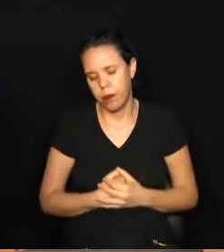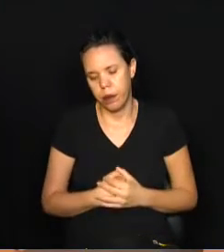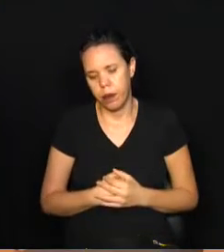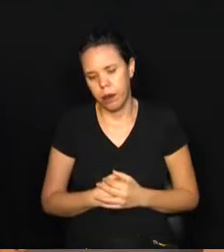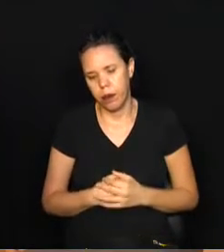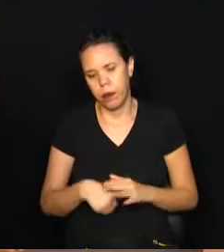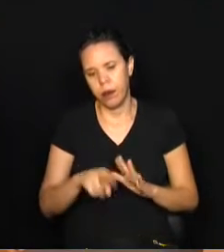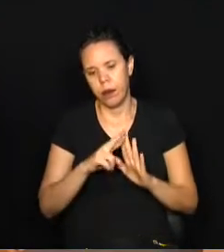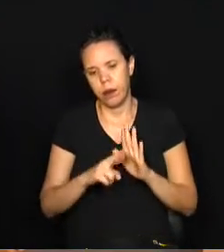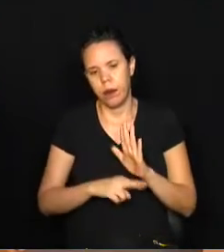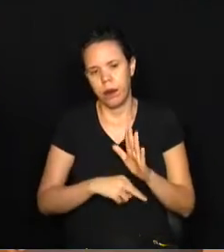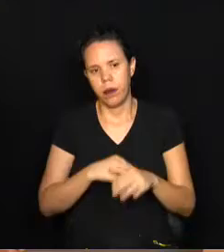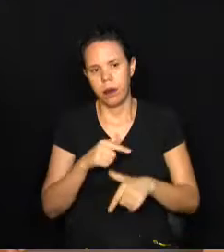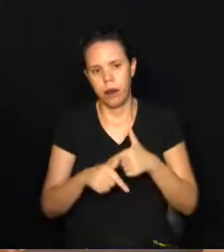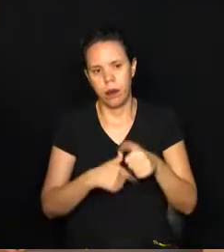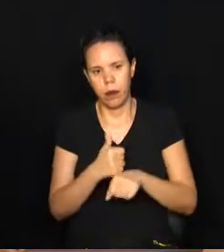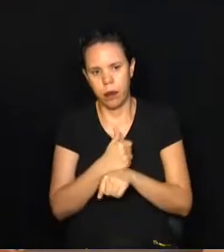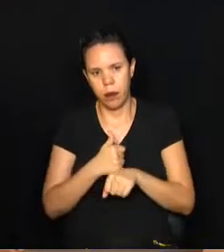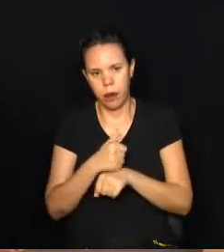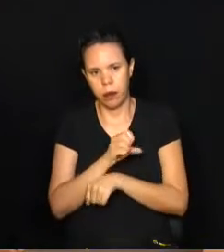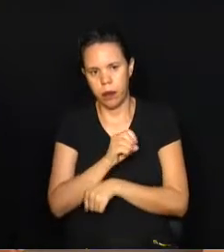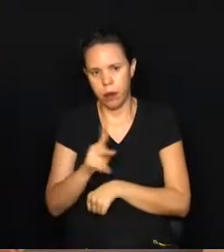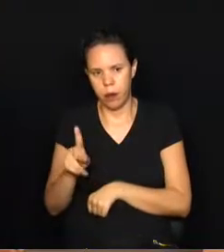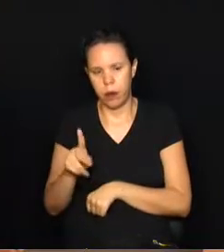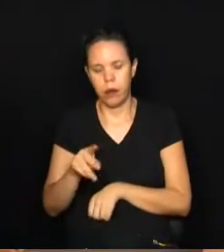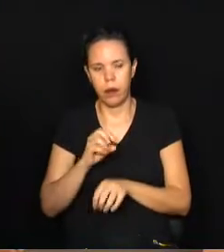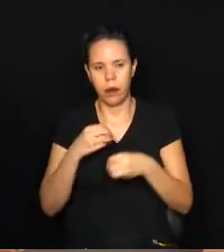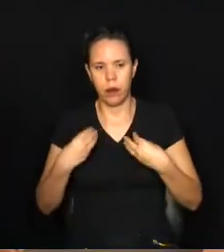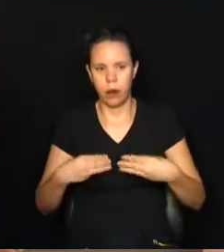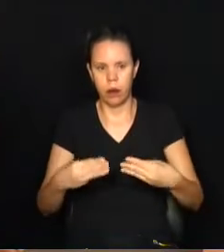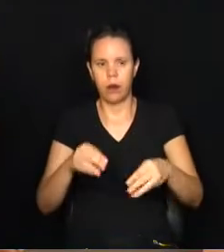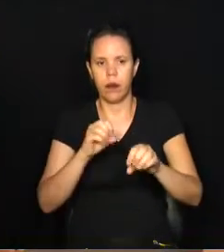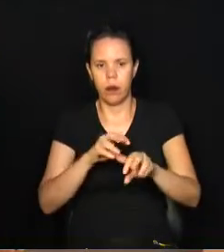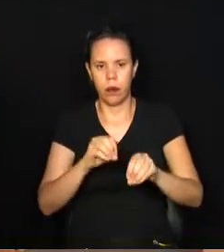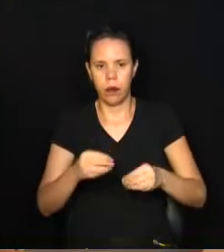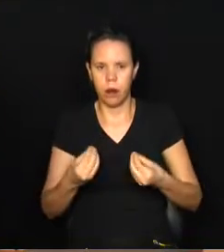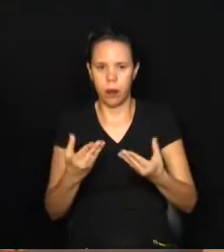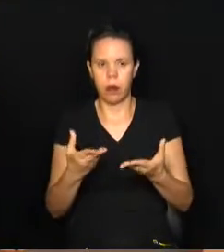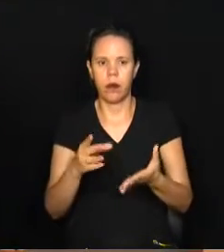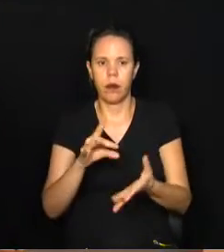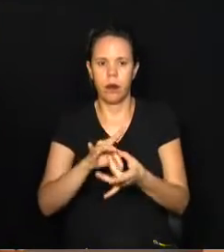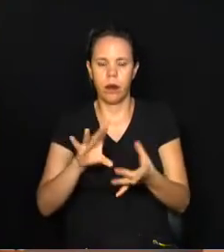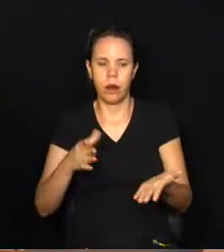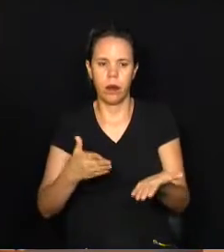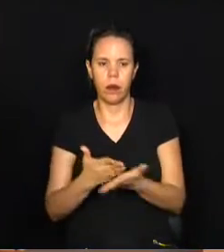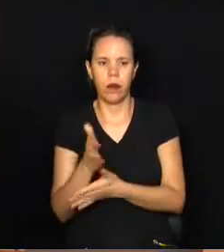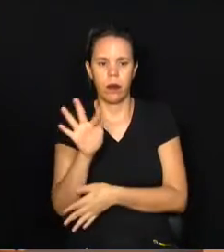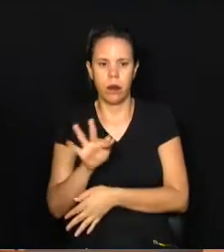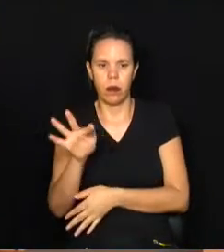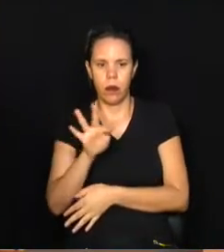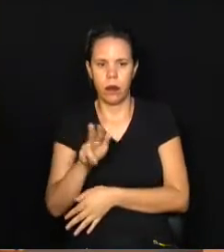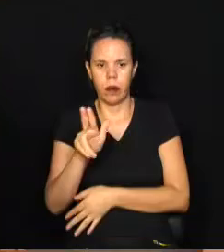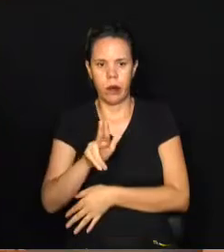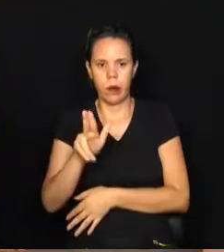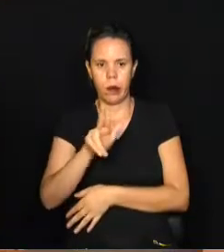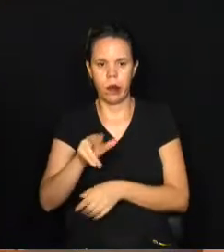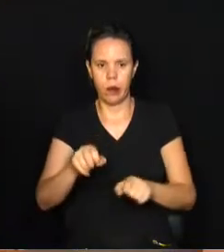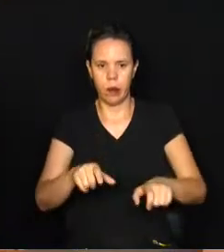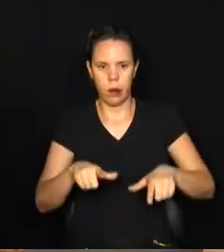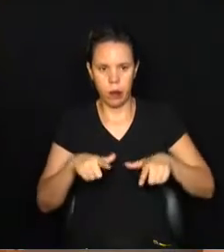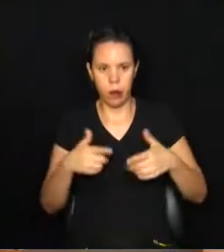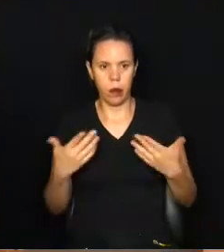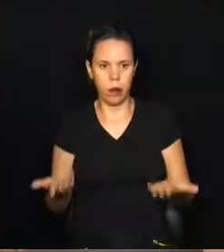o optometrista. Existe o Ministério da Educação que dá autorização para que as faculdades e universidades dêem o diploma, ou